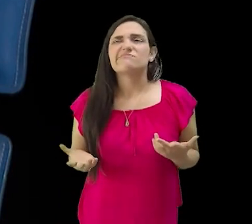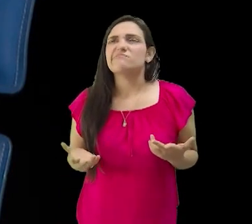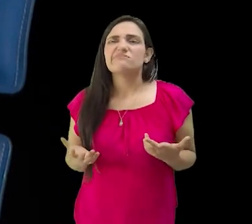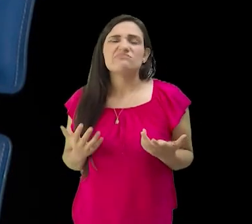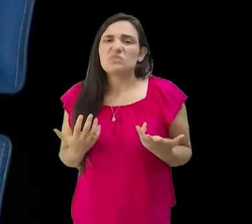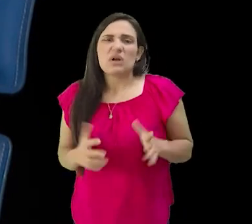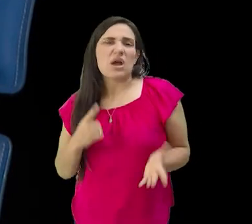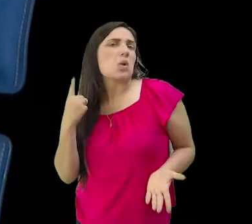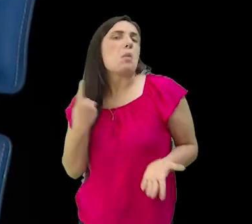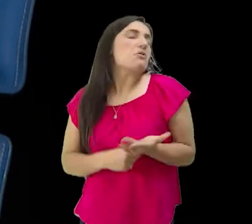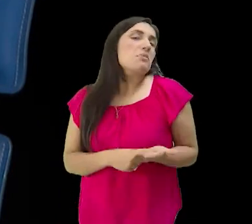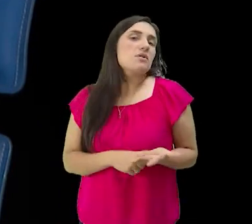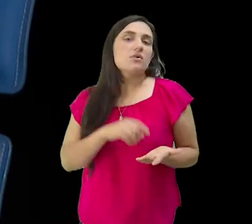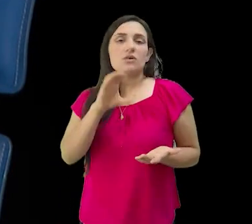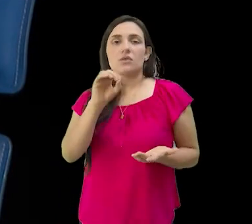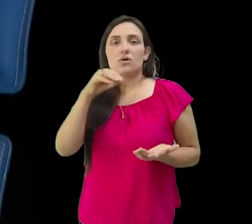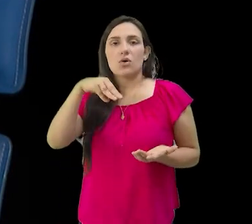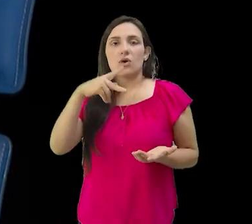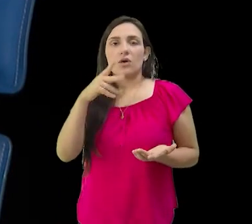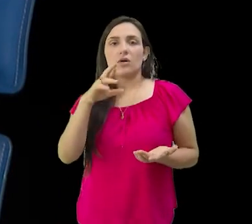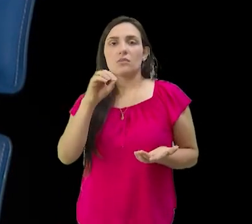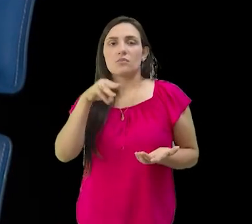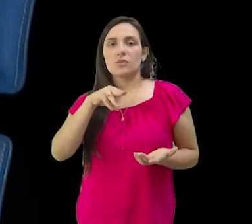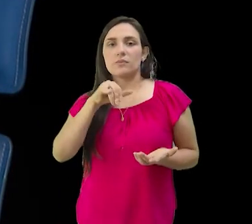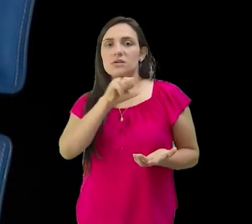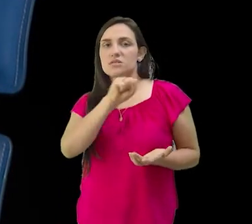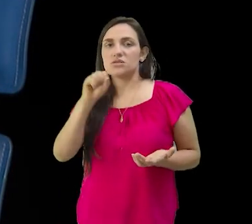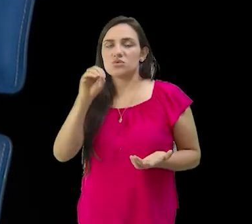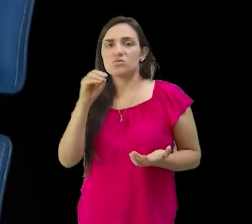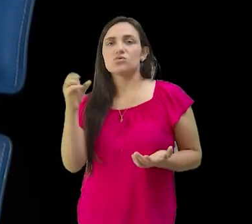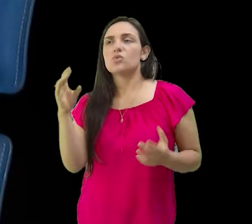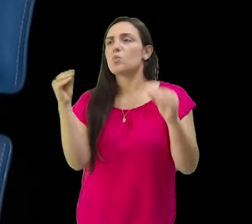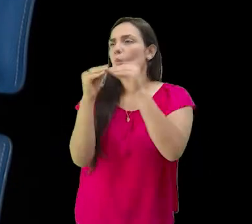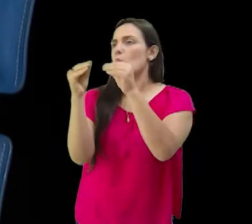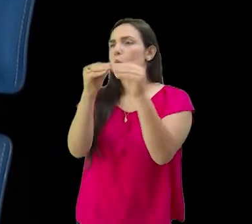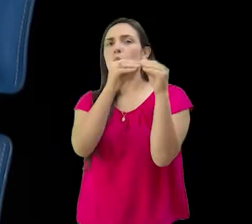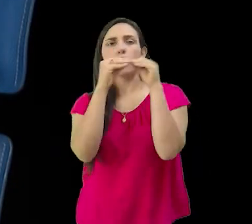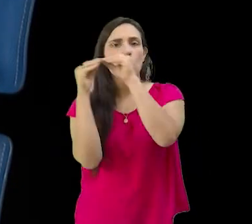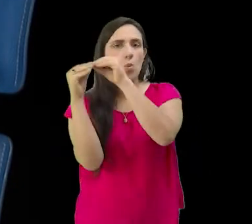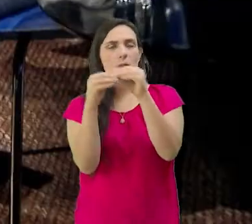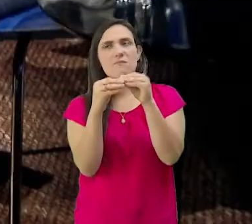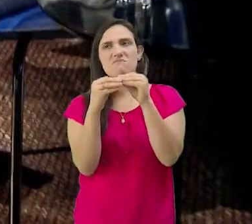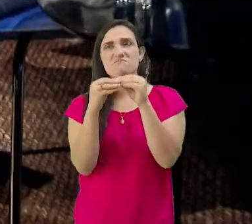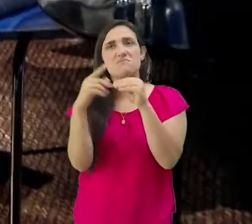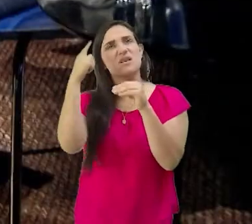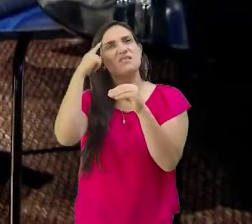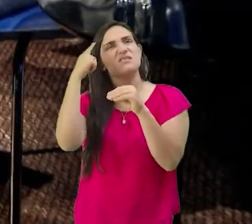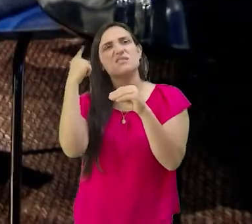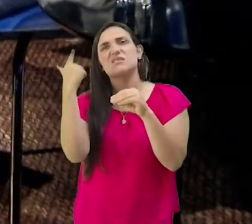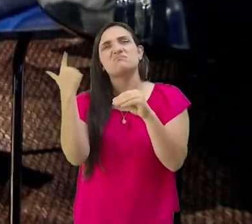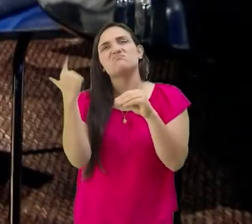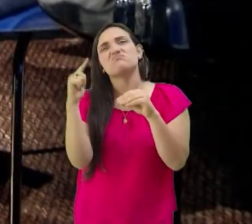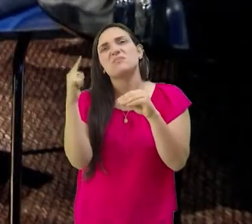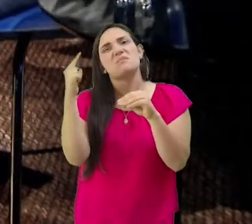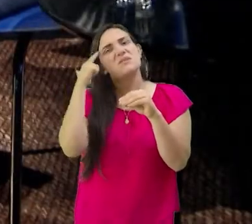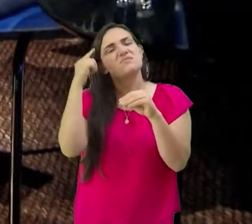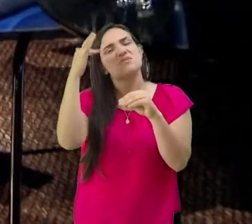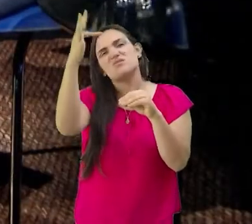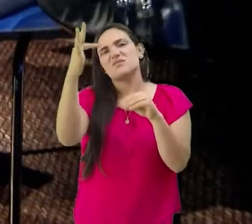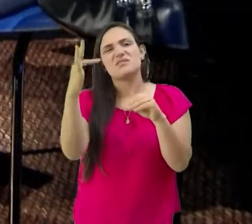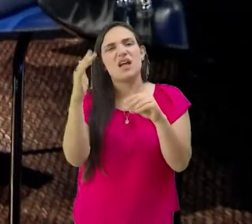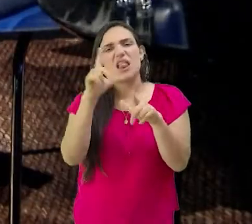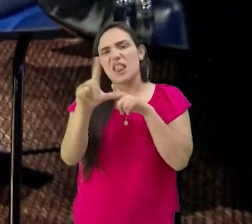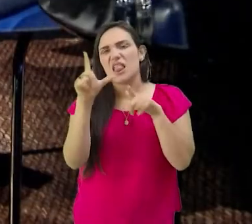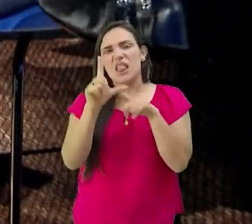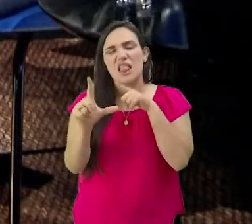quer, não tem compromisso, beijar na boca... não tô nem aí, nem